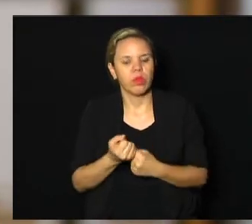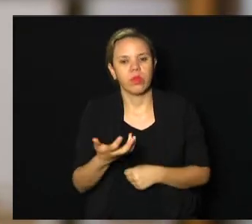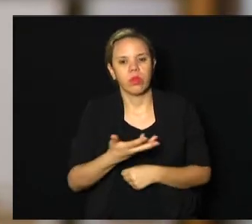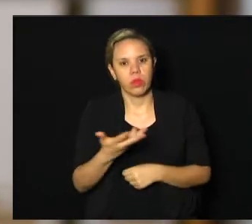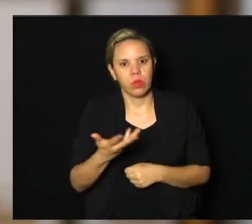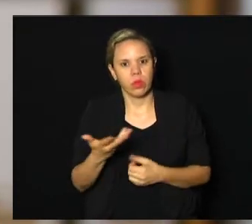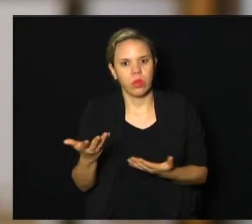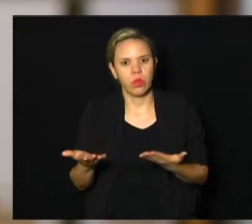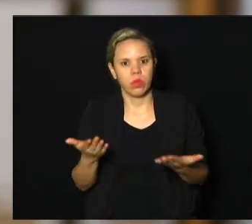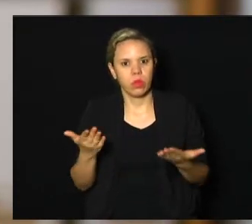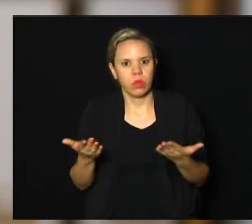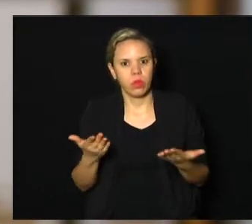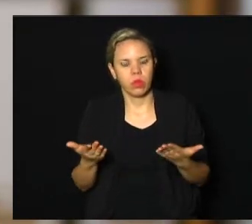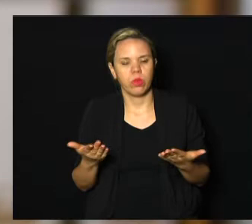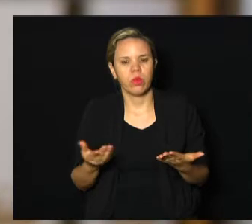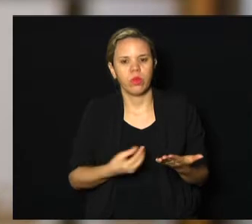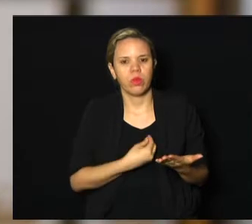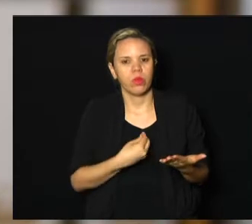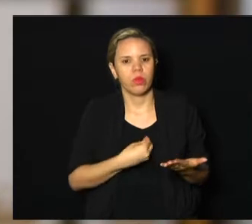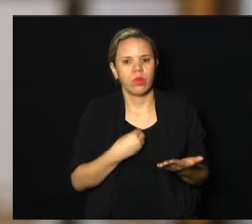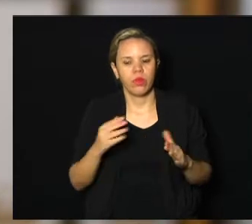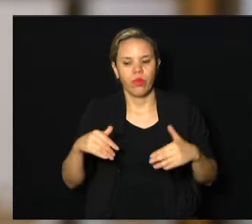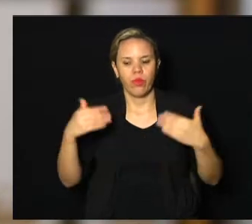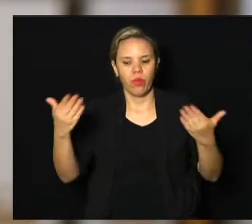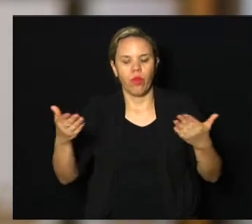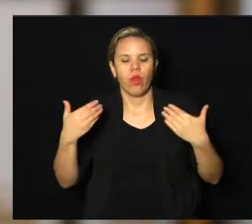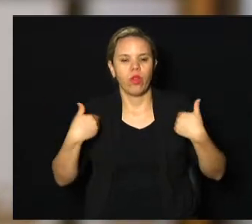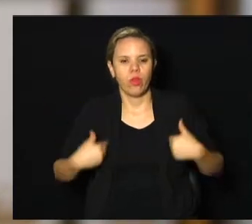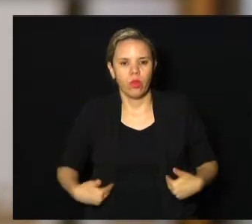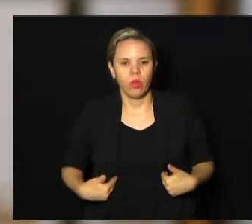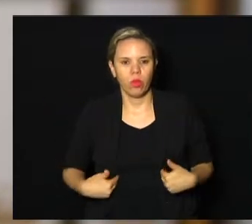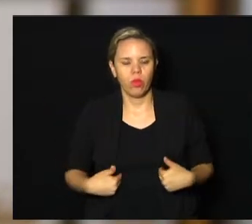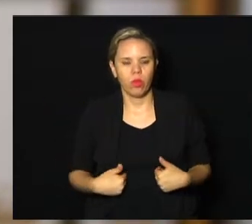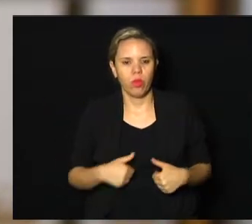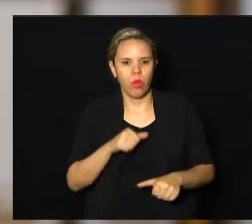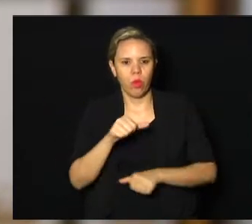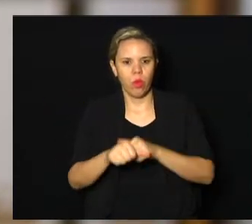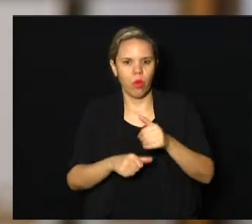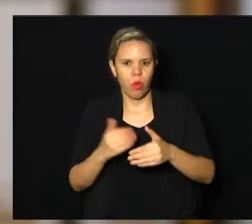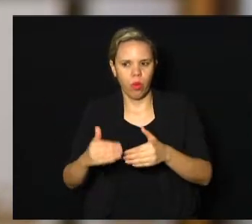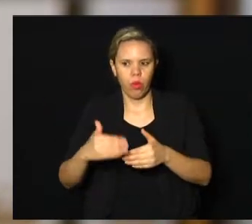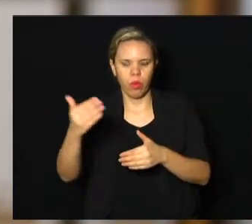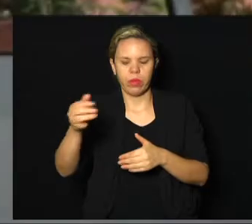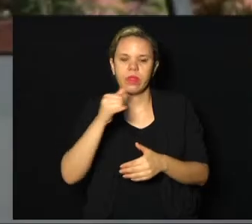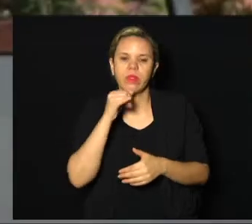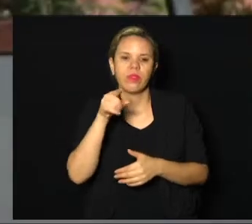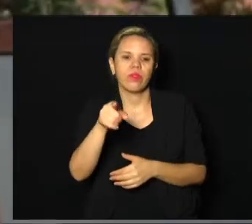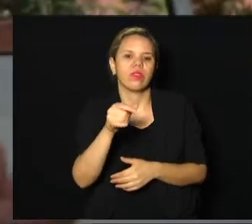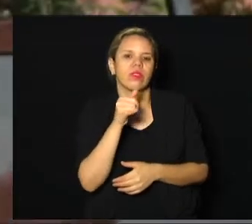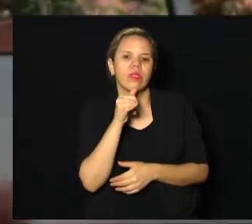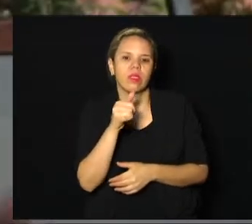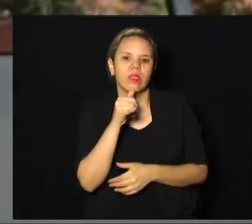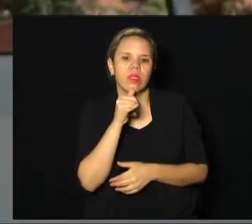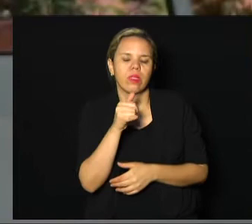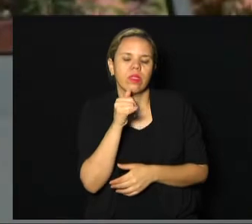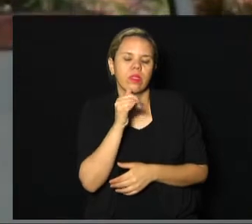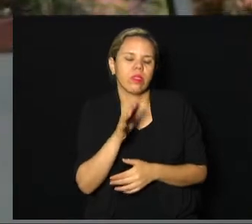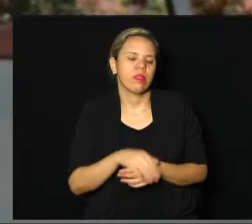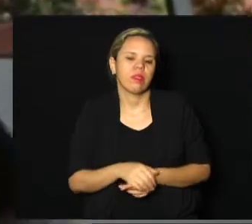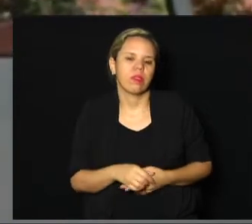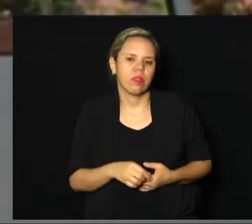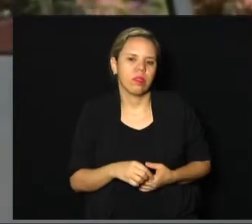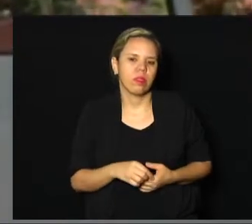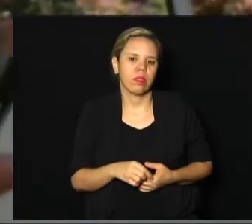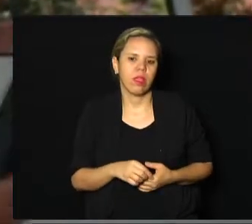da gravidade. Quando eu desloco esse peso em relação à área de apoio, então quando você está olhando, vou